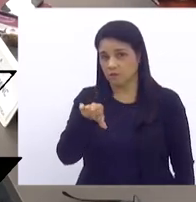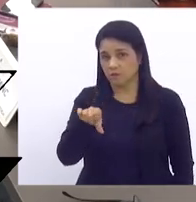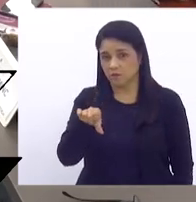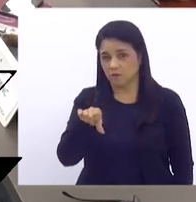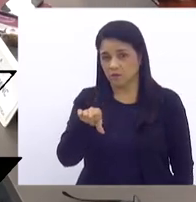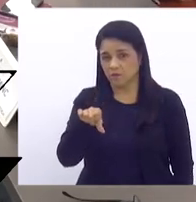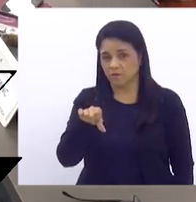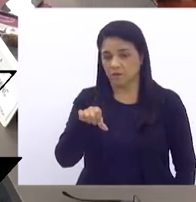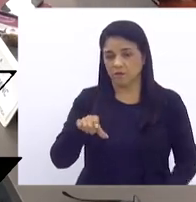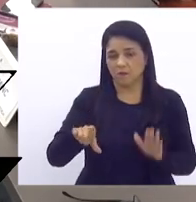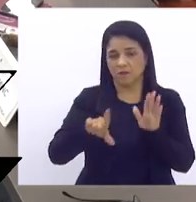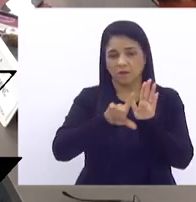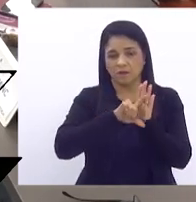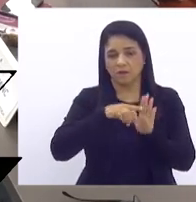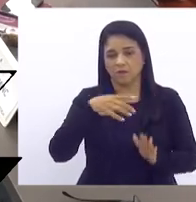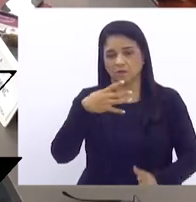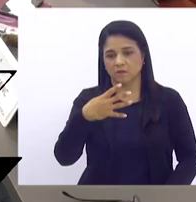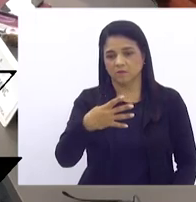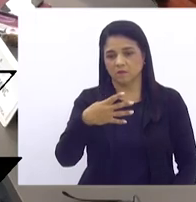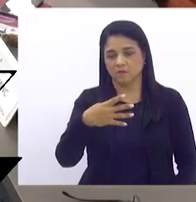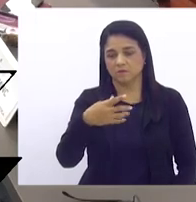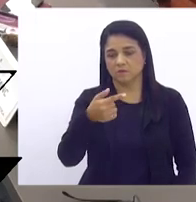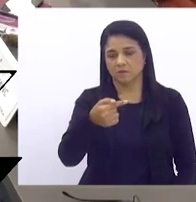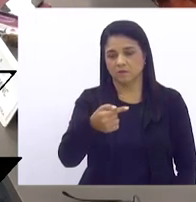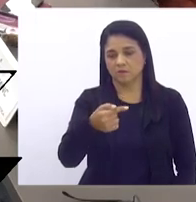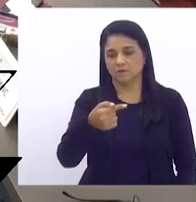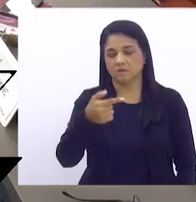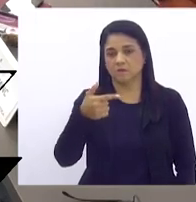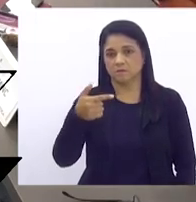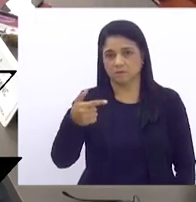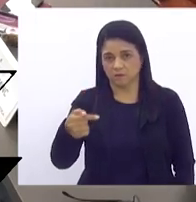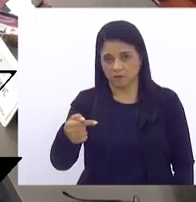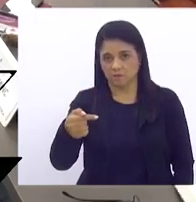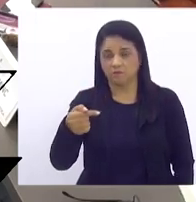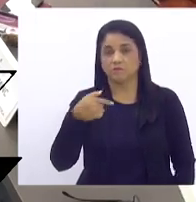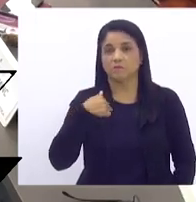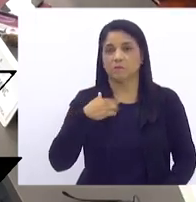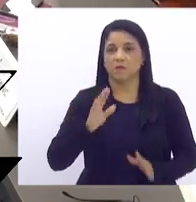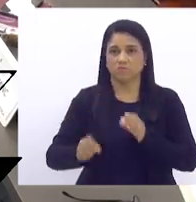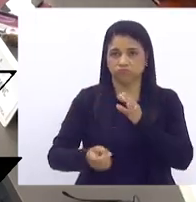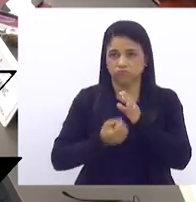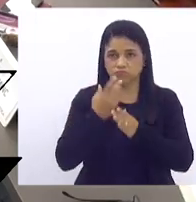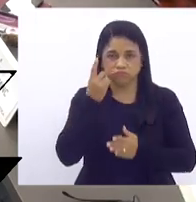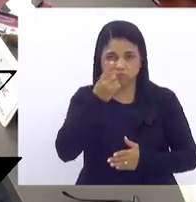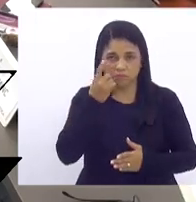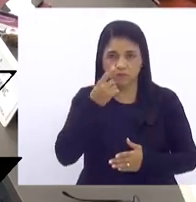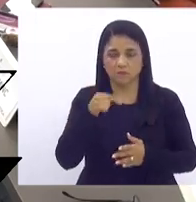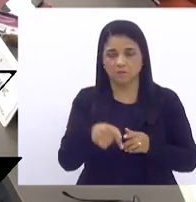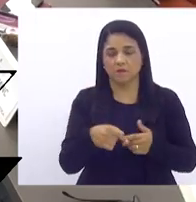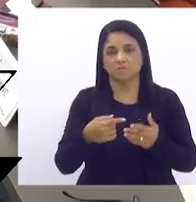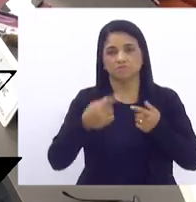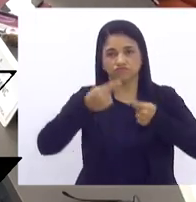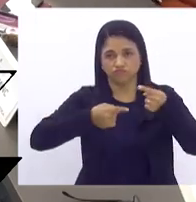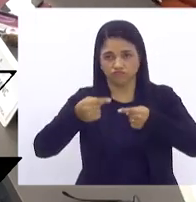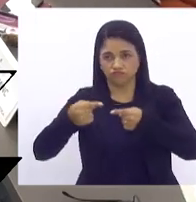Projeto de lei número 477 de 2023 de minha autoria, para apreciação, por gentileza.